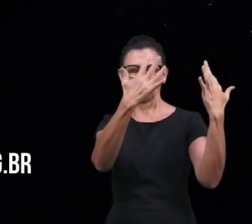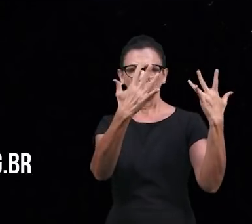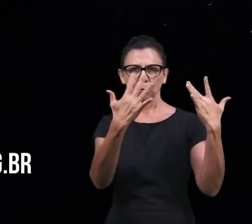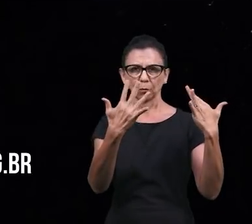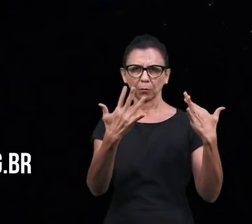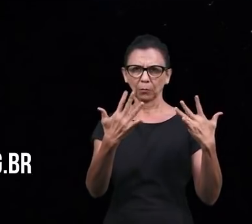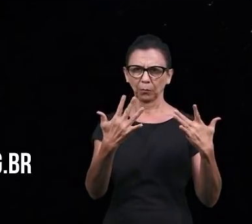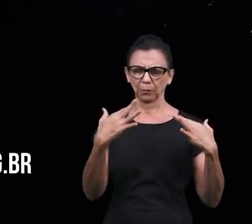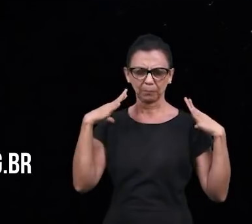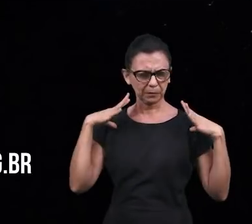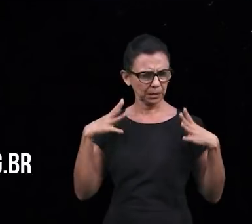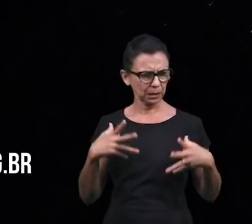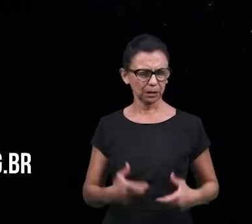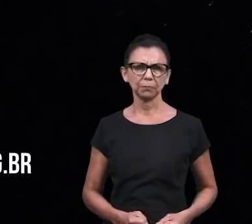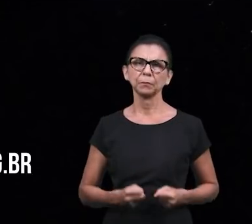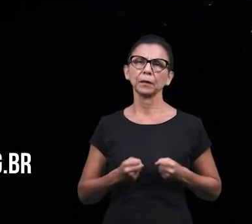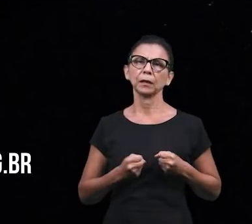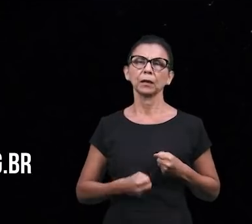põe teu sangue